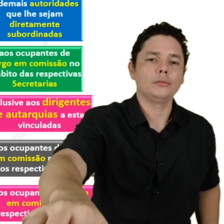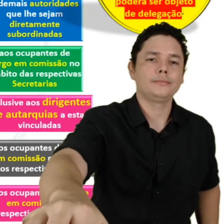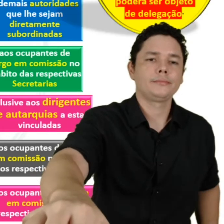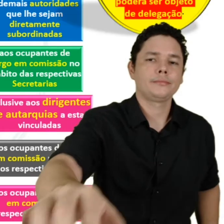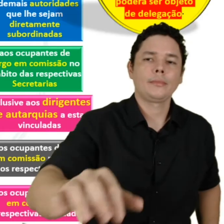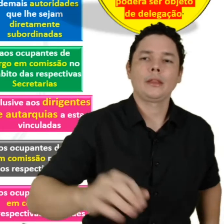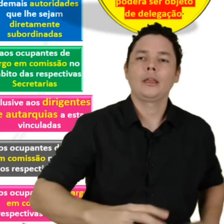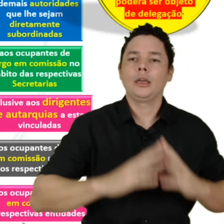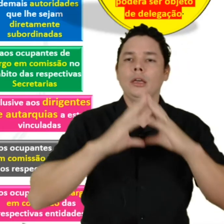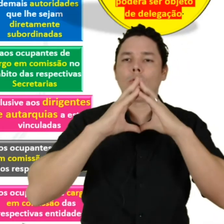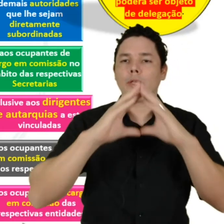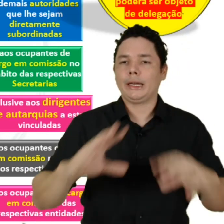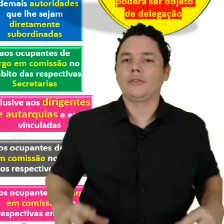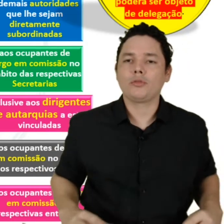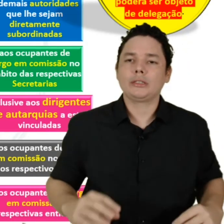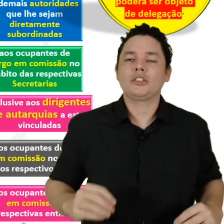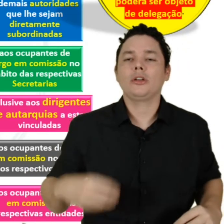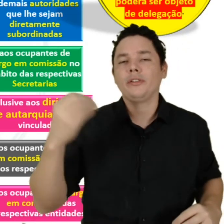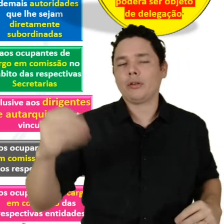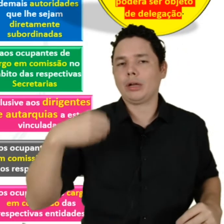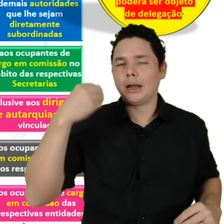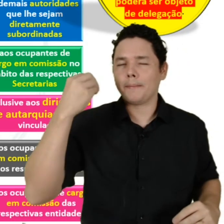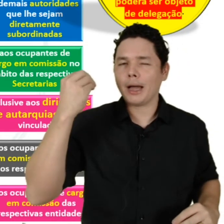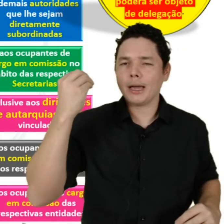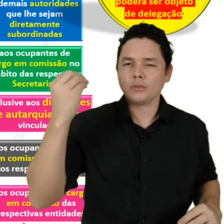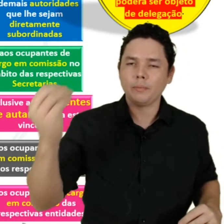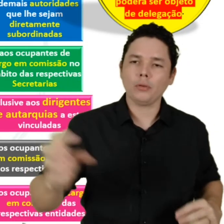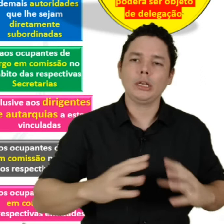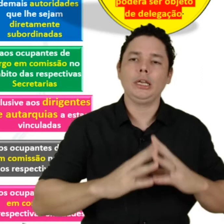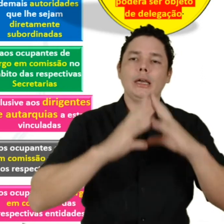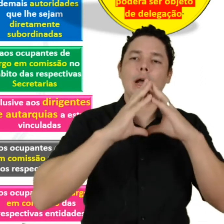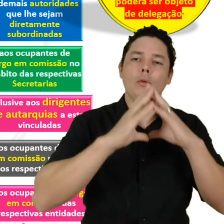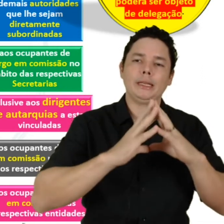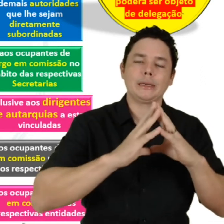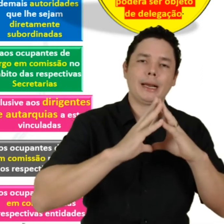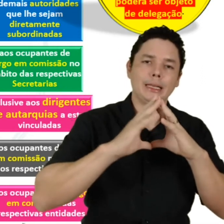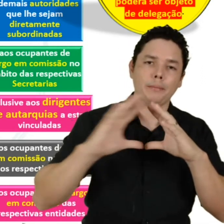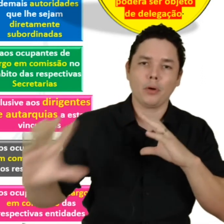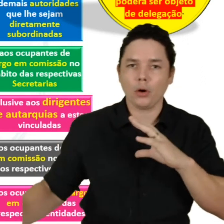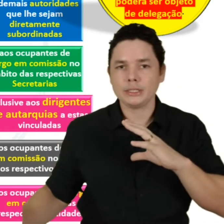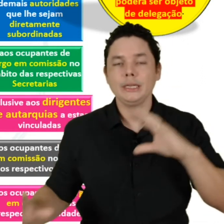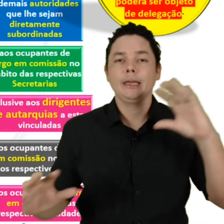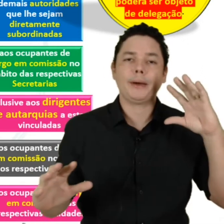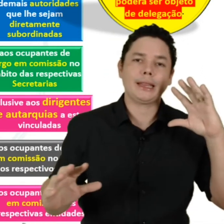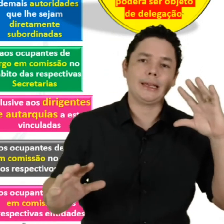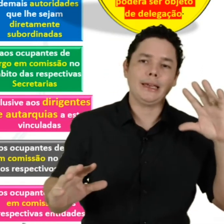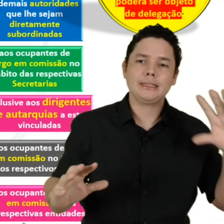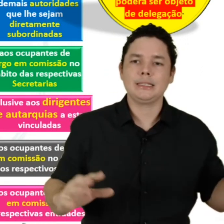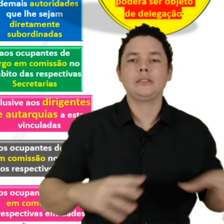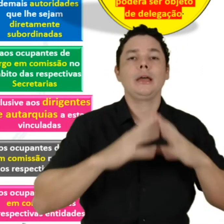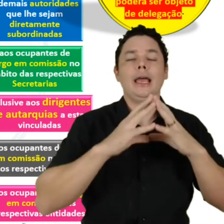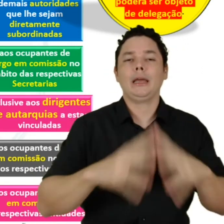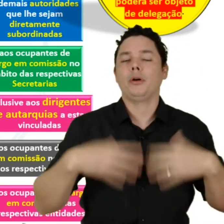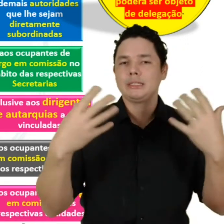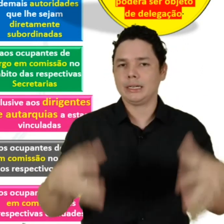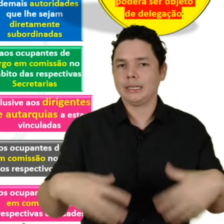Intermediário. O decreto 2479 vai colocar mais um ponto ali. A competência para dar posse e para dar